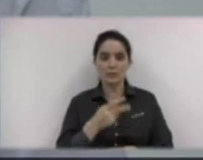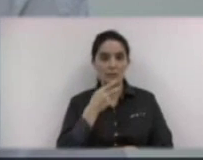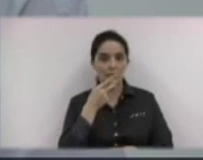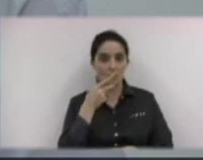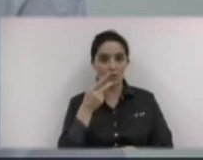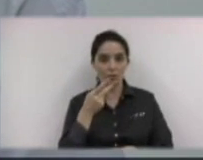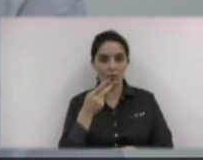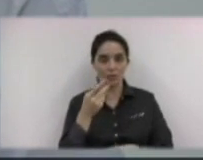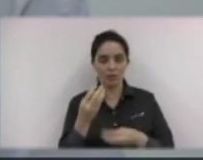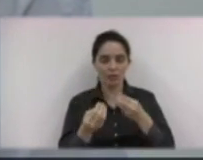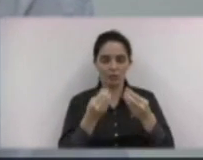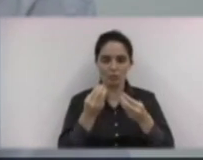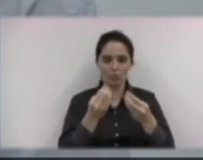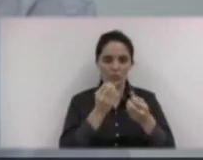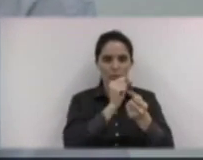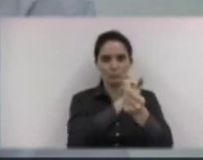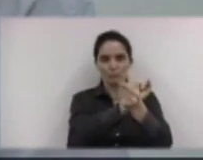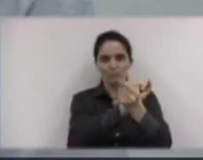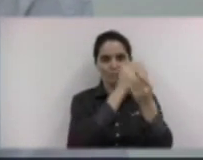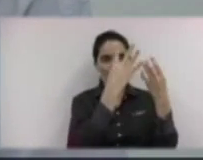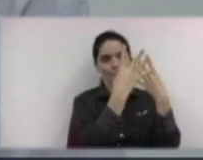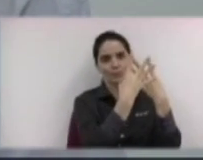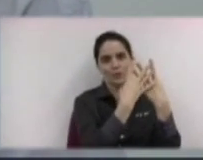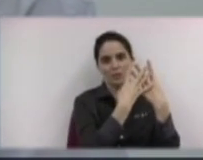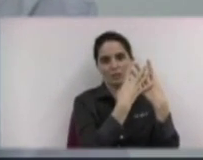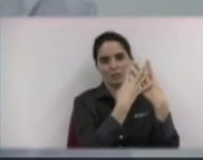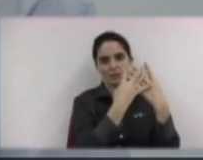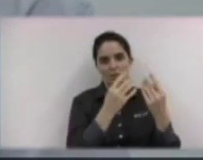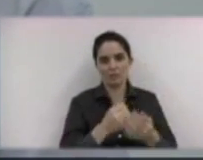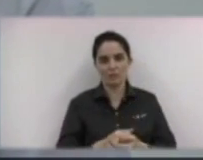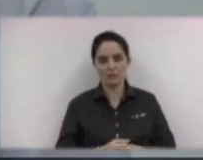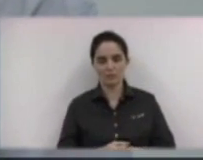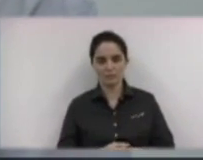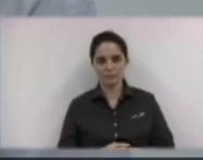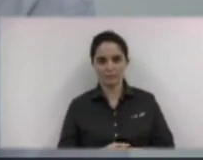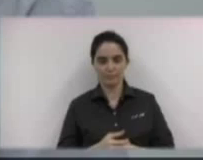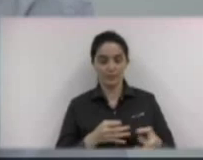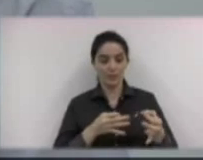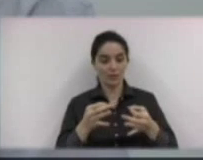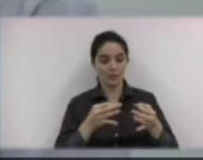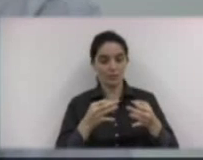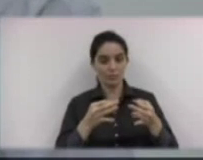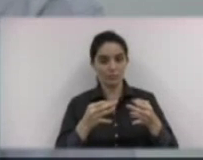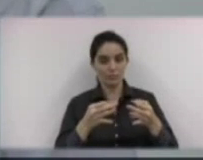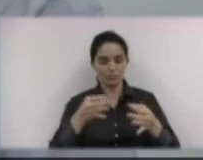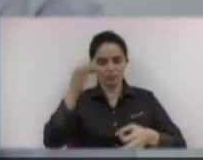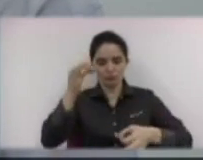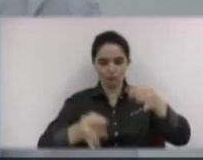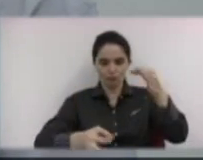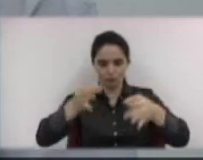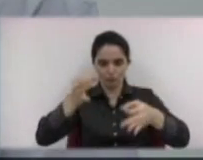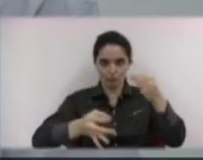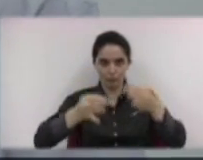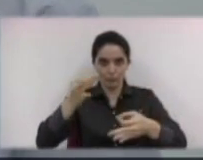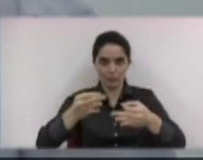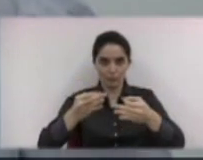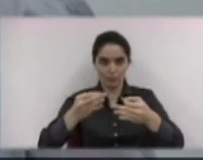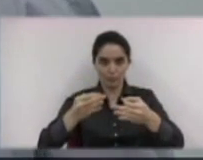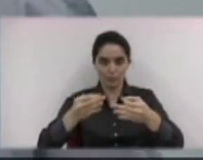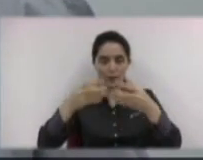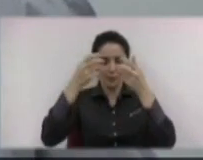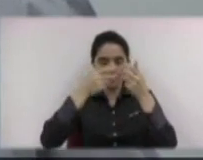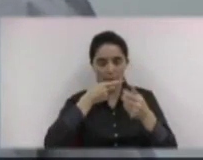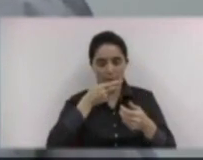de prisões no Brasil. Ele trabalha um pouco o contexto jurídico, como é que os processos